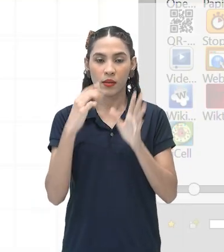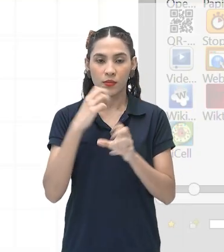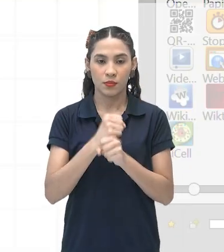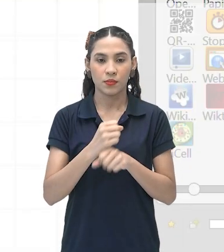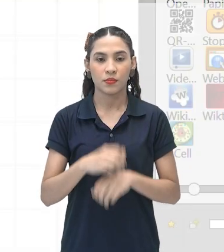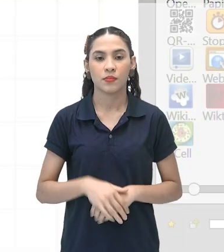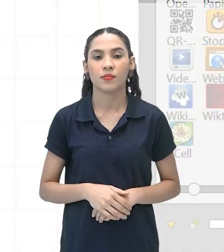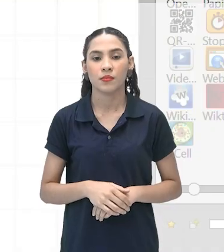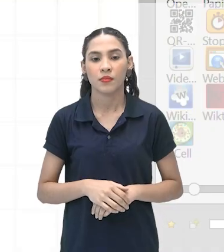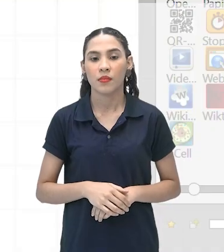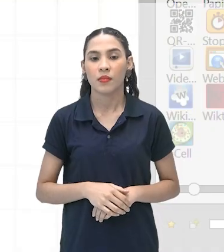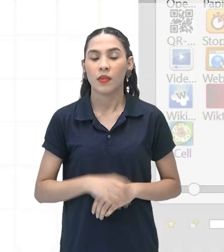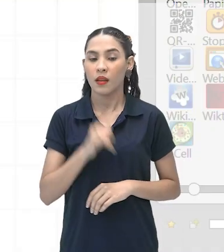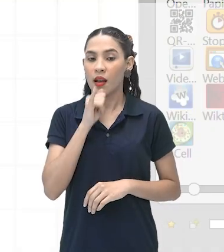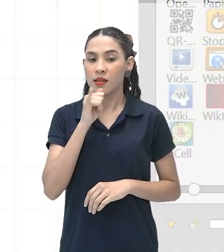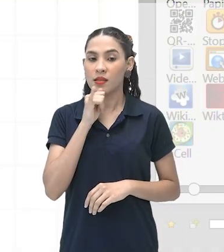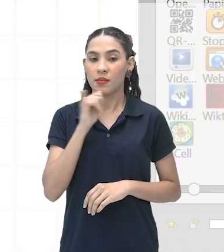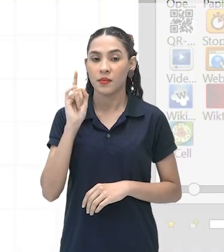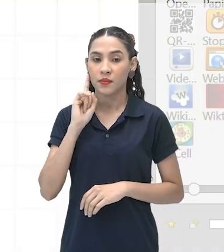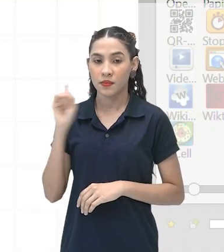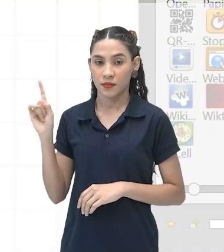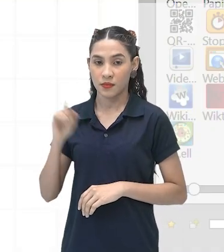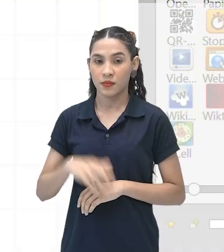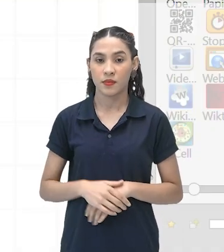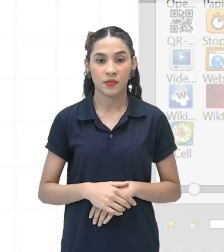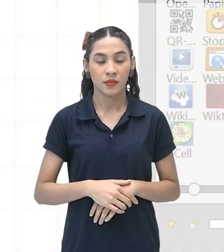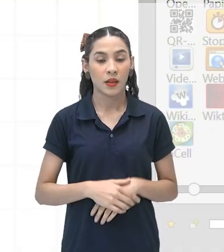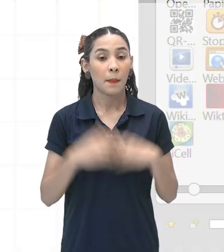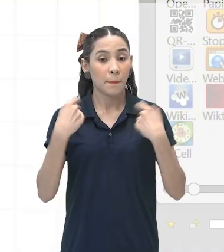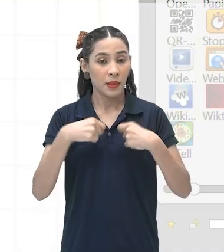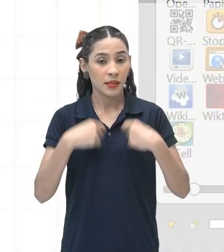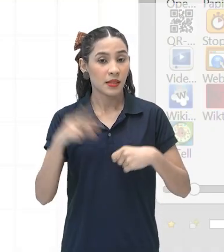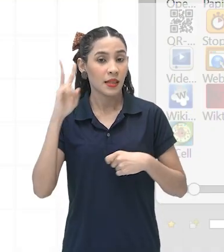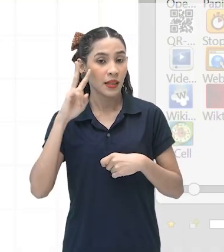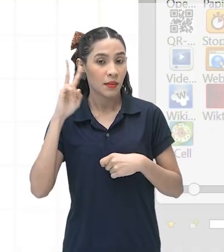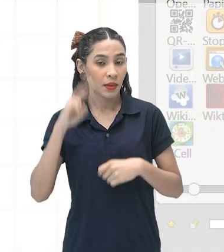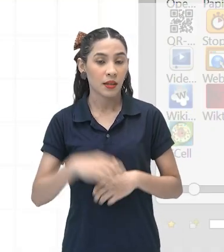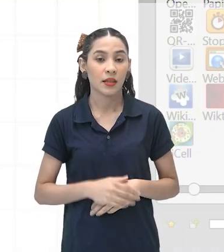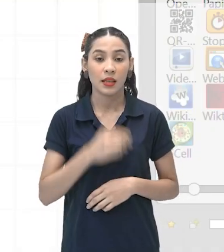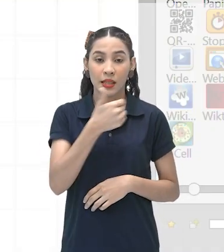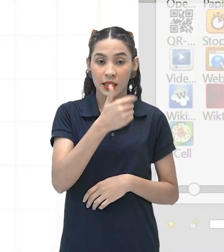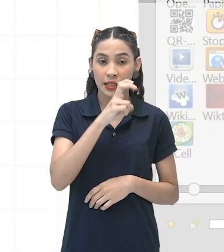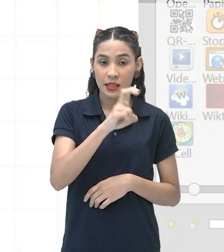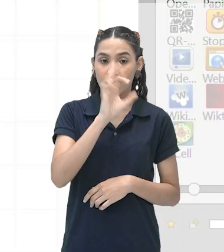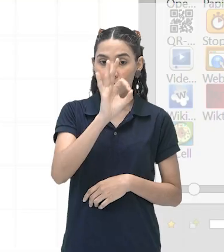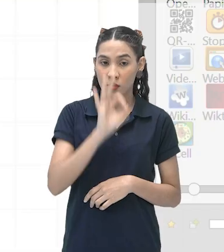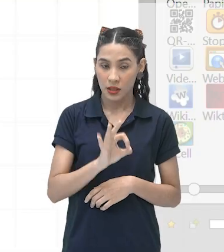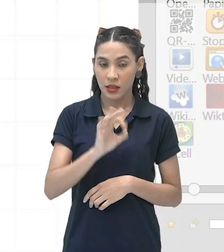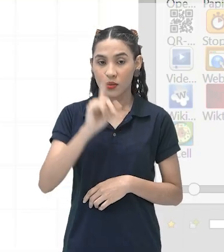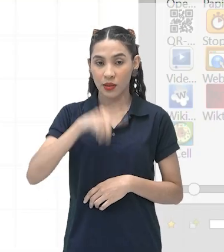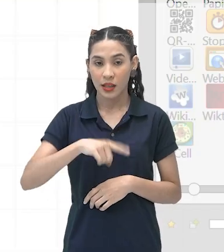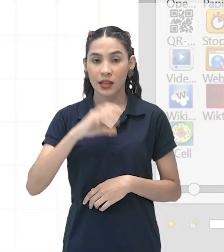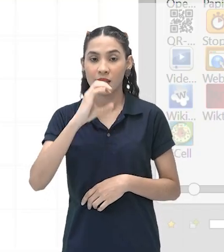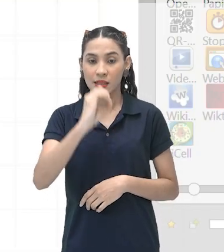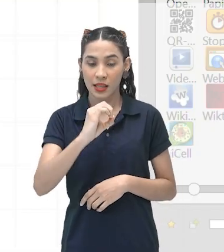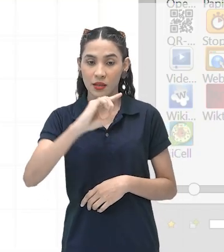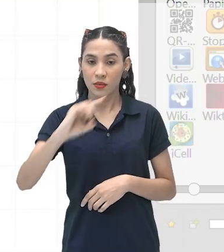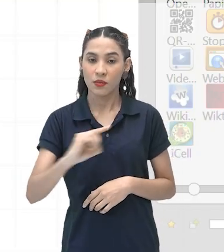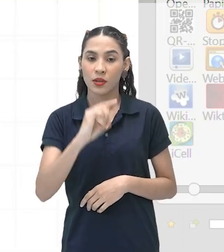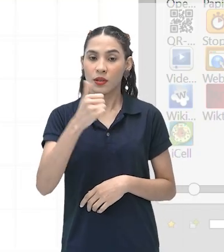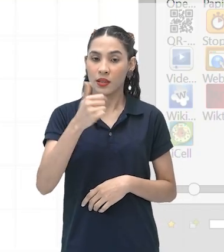calculadora. Ó, primeiro, eu tenho que lembrar que 15% é